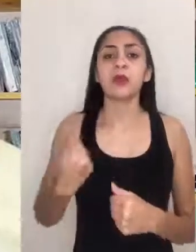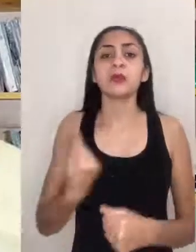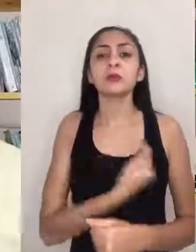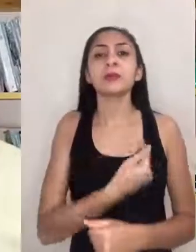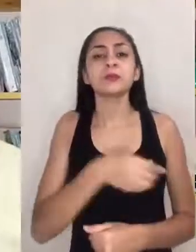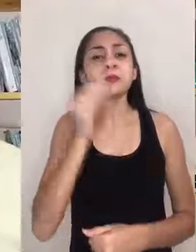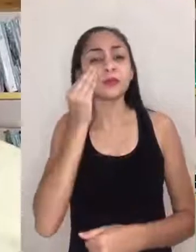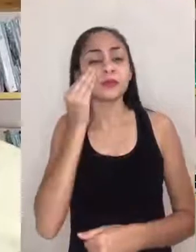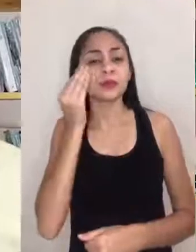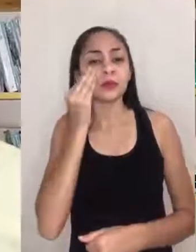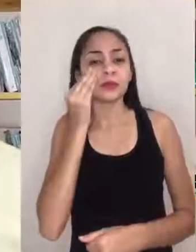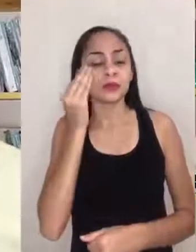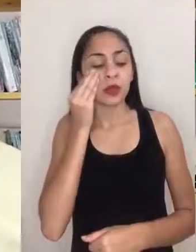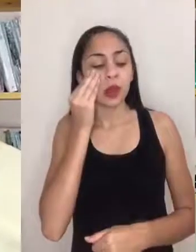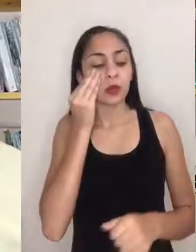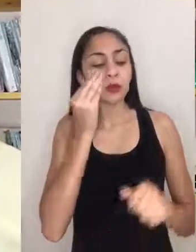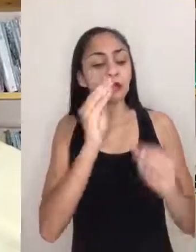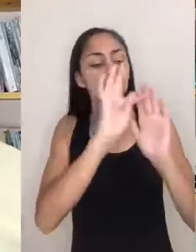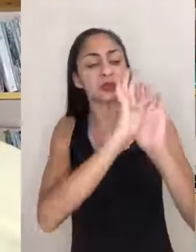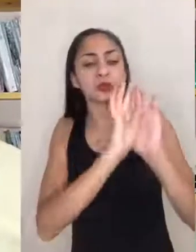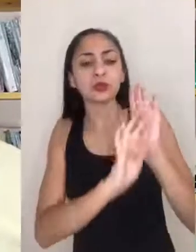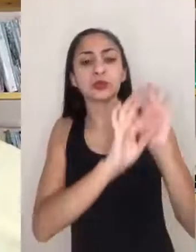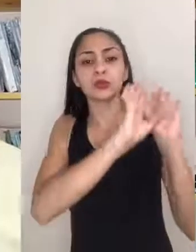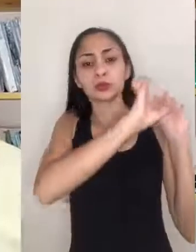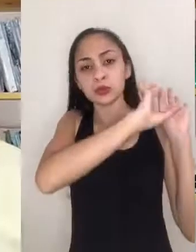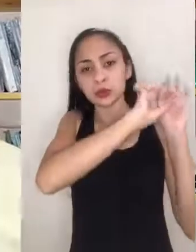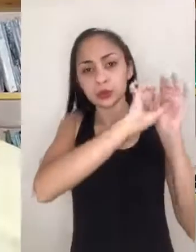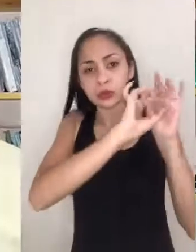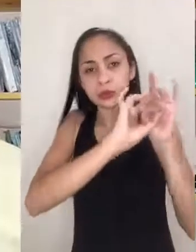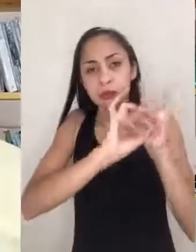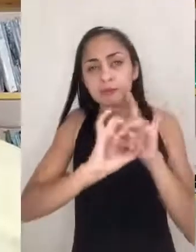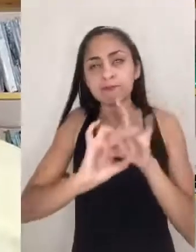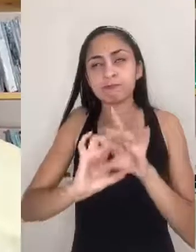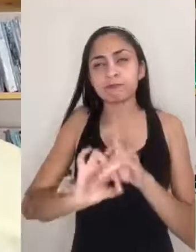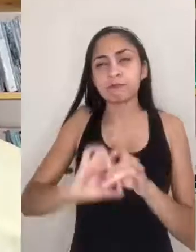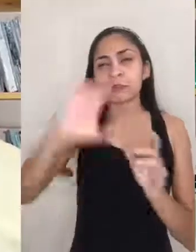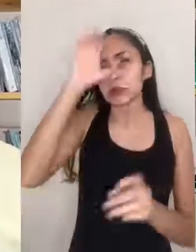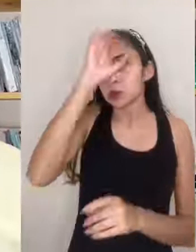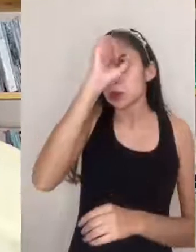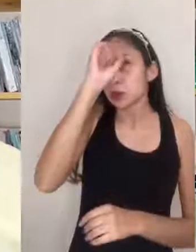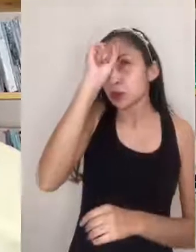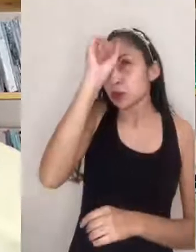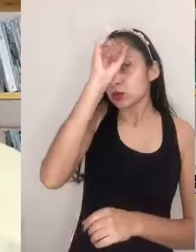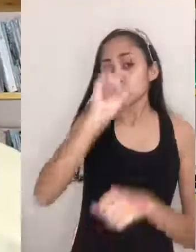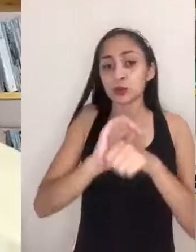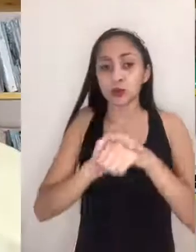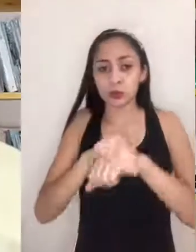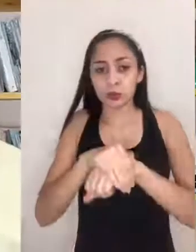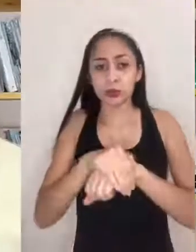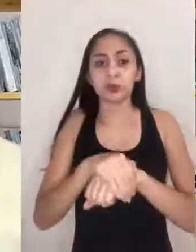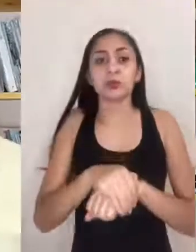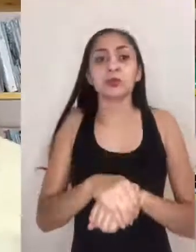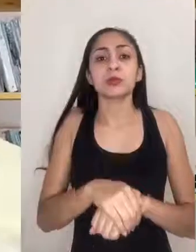E esta passagem da palavra de Deus, trazida ao nosso coração através do seu servo,